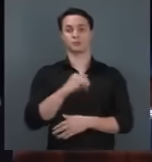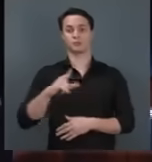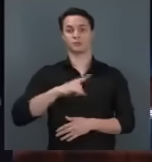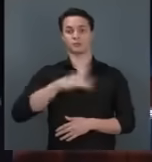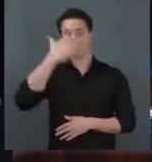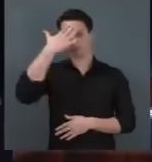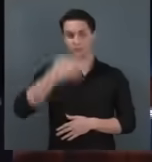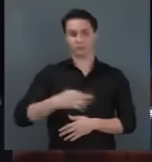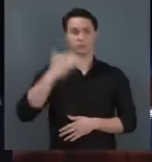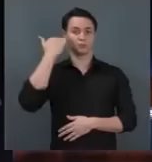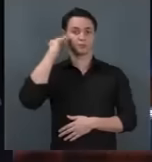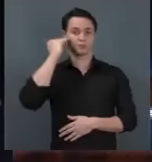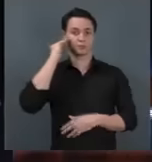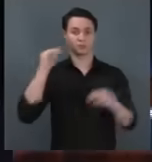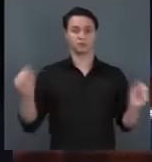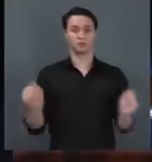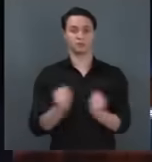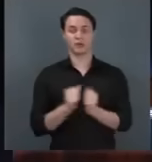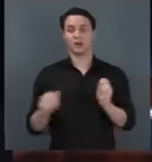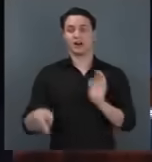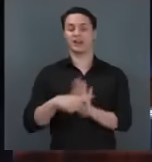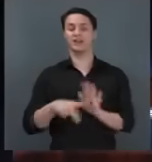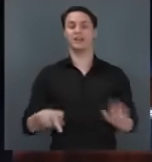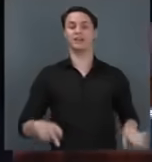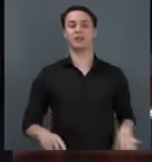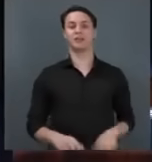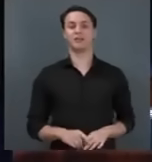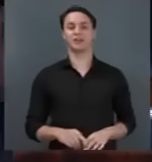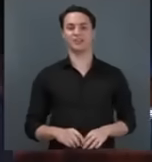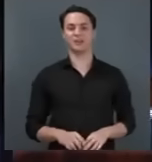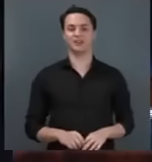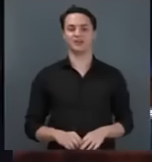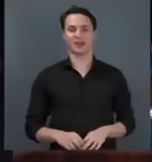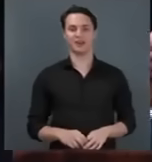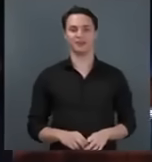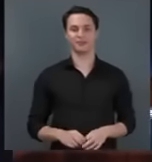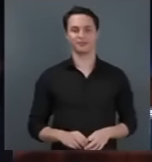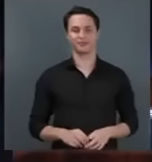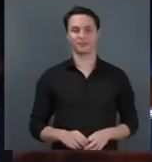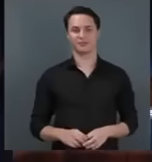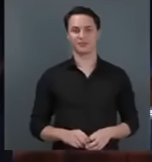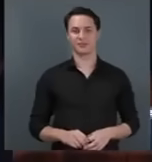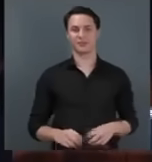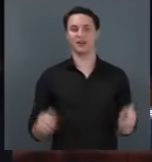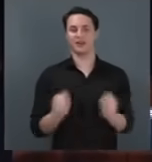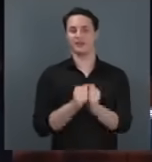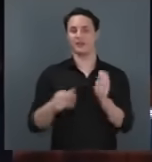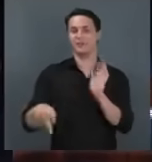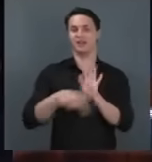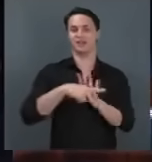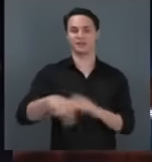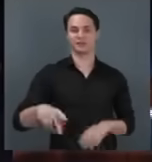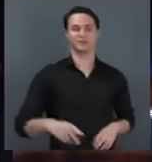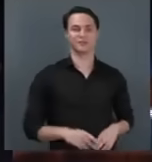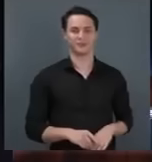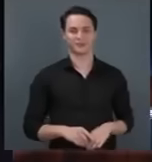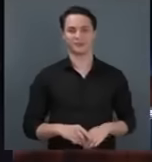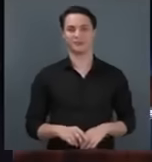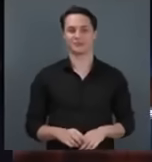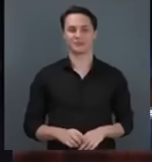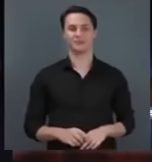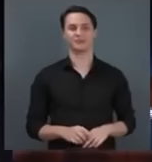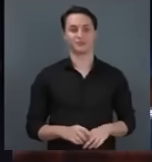entendimento que o BPC não ficará como está e que as mudanças são para diminuir o